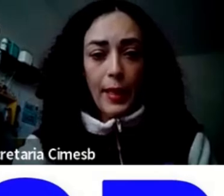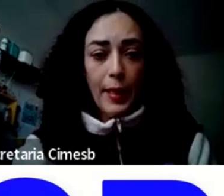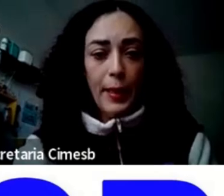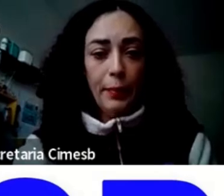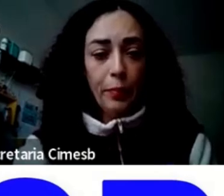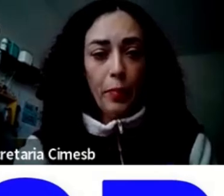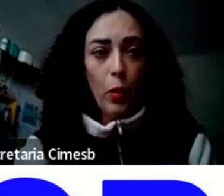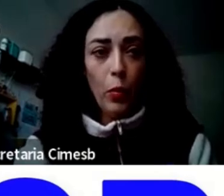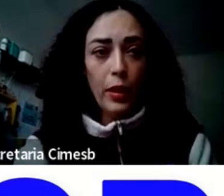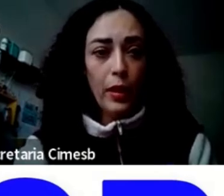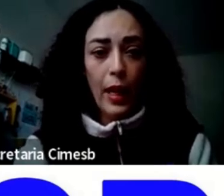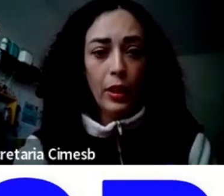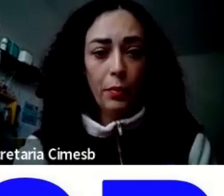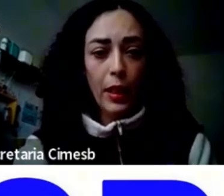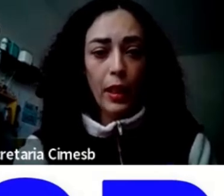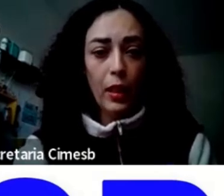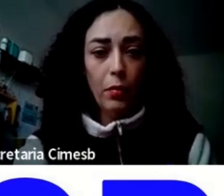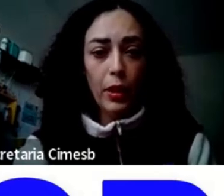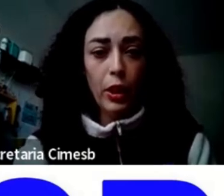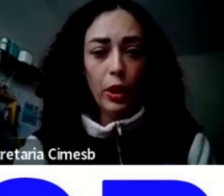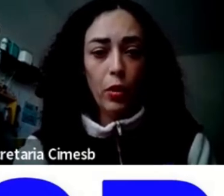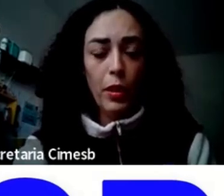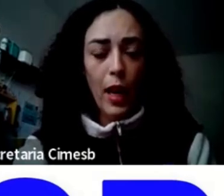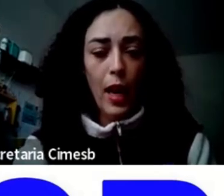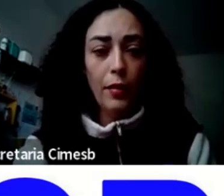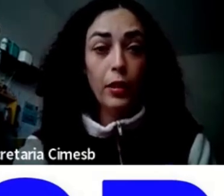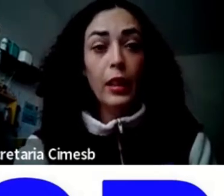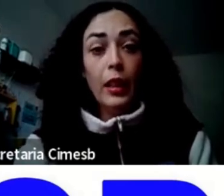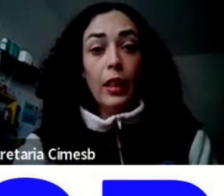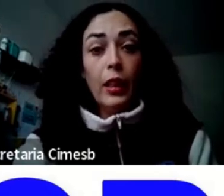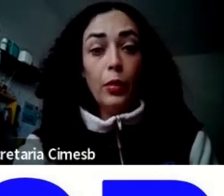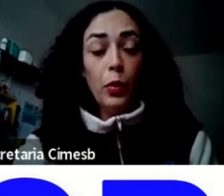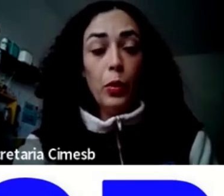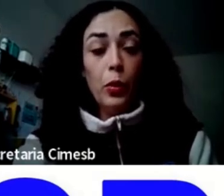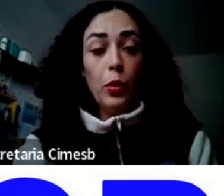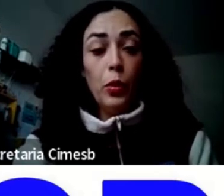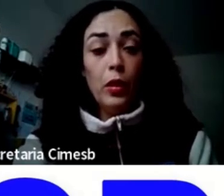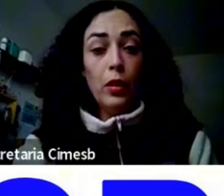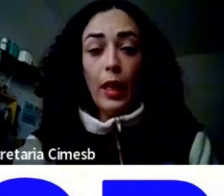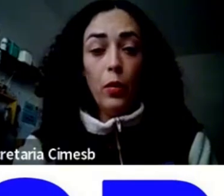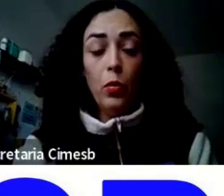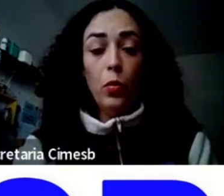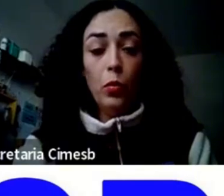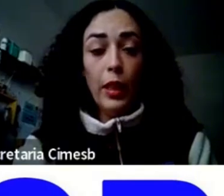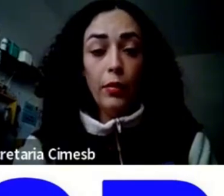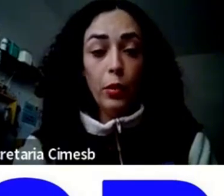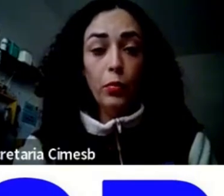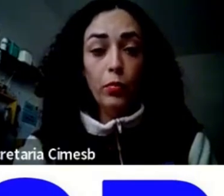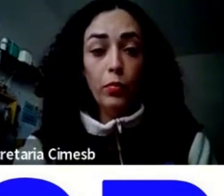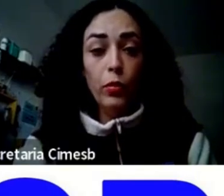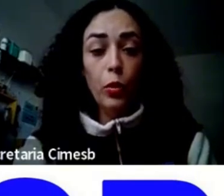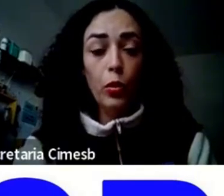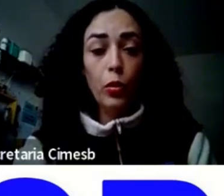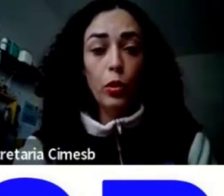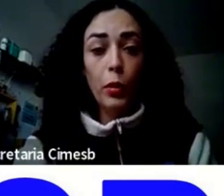eu preparei aqui um slide para a gente começar. Eu vou ler um